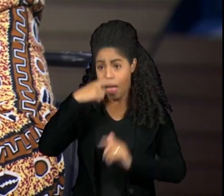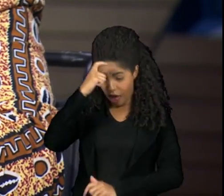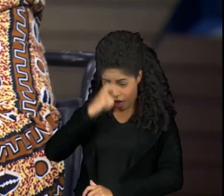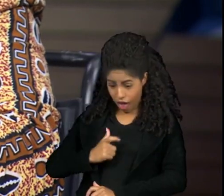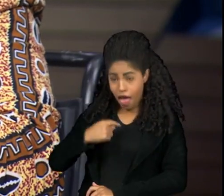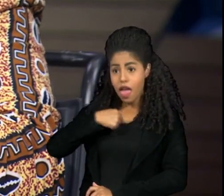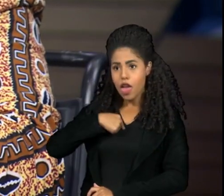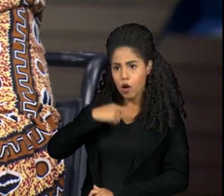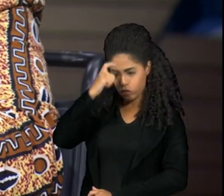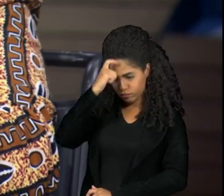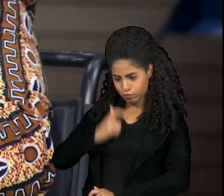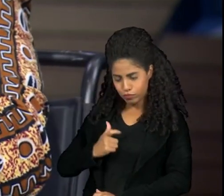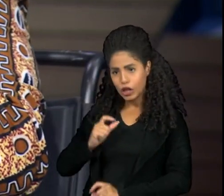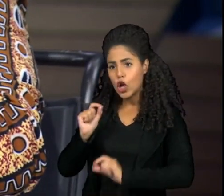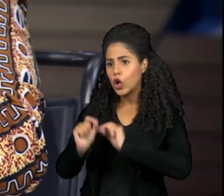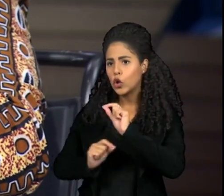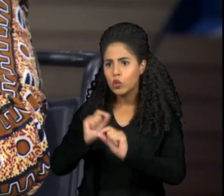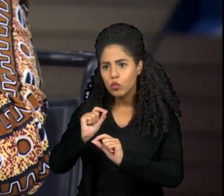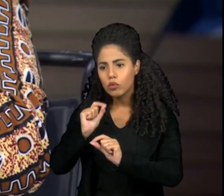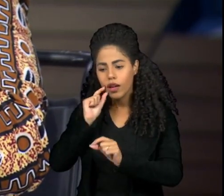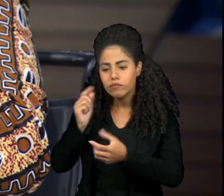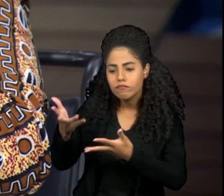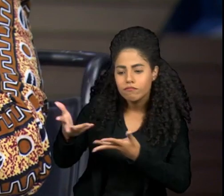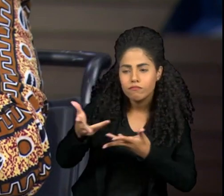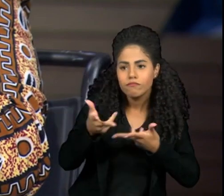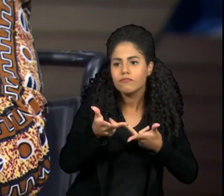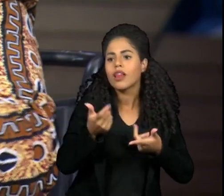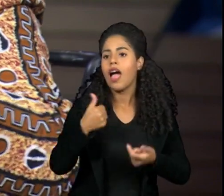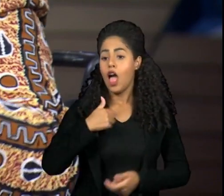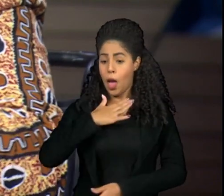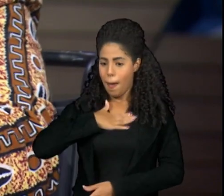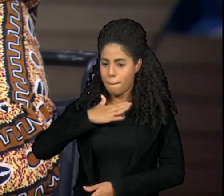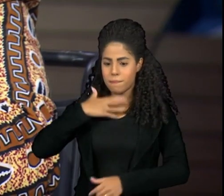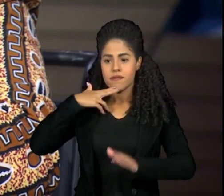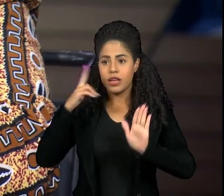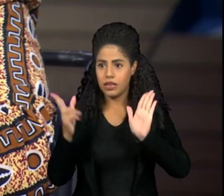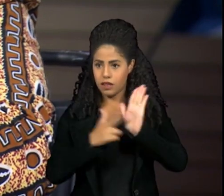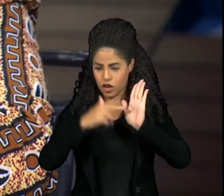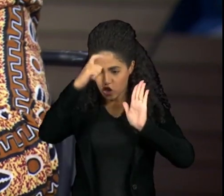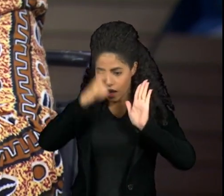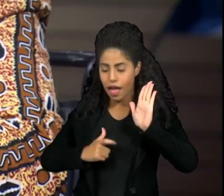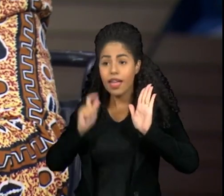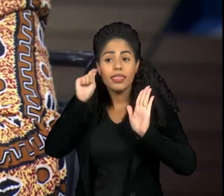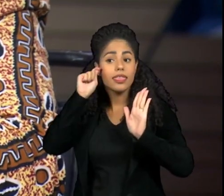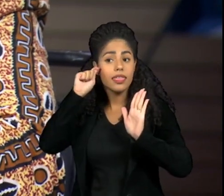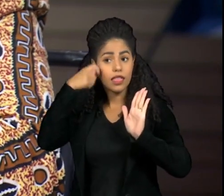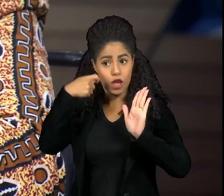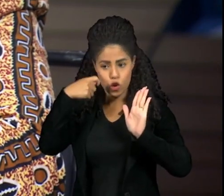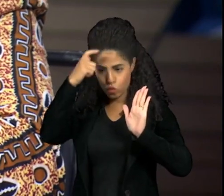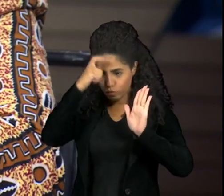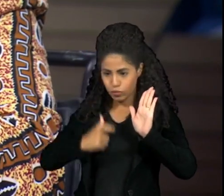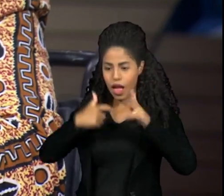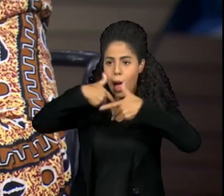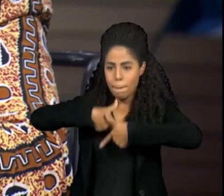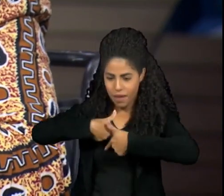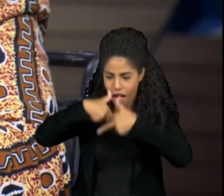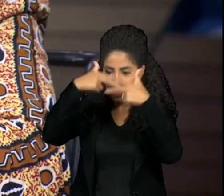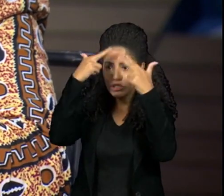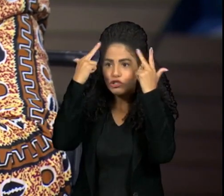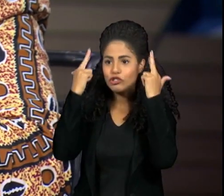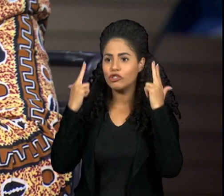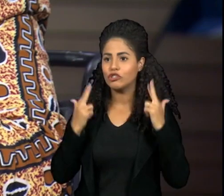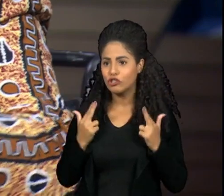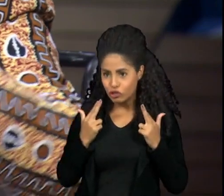hoje, com tranquilidade, a minha identidade negra, a minha etnicidade, com meu